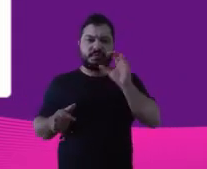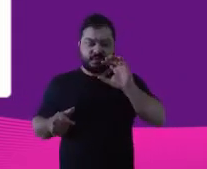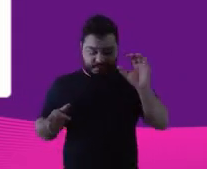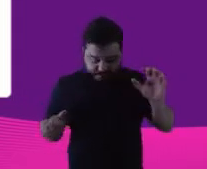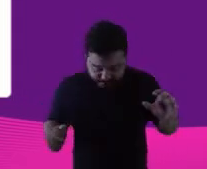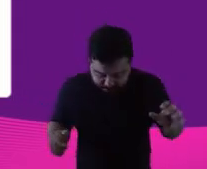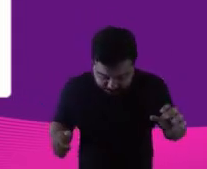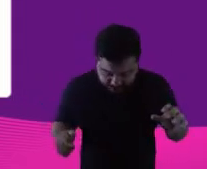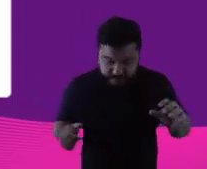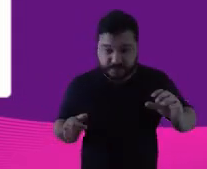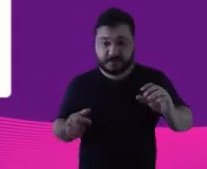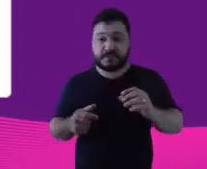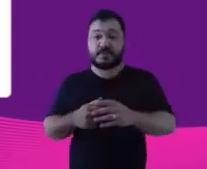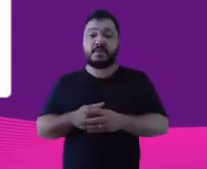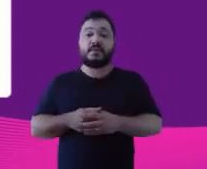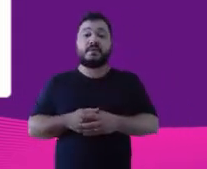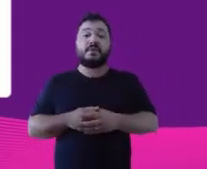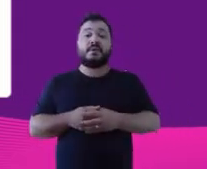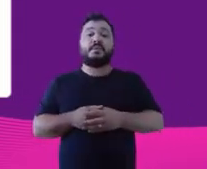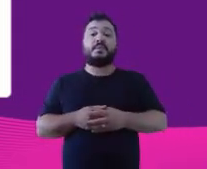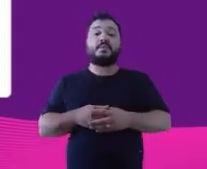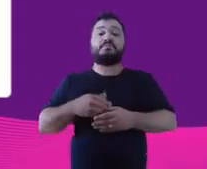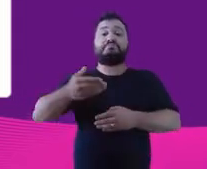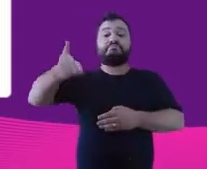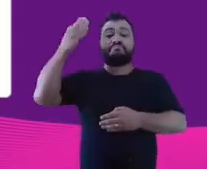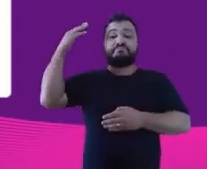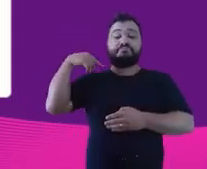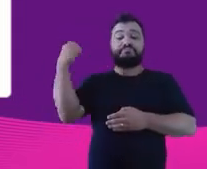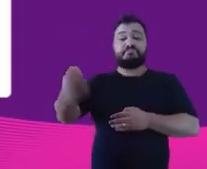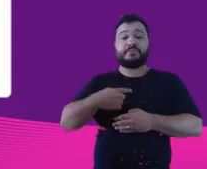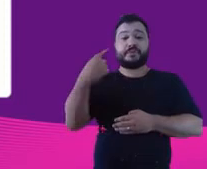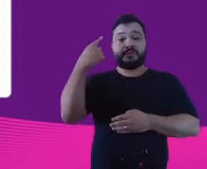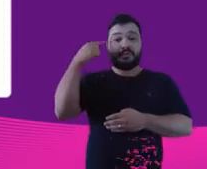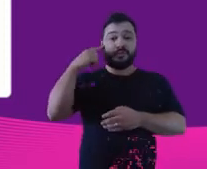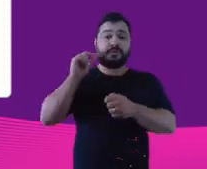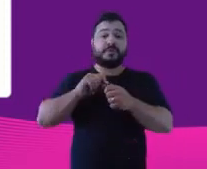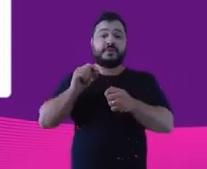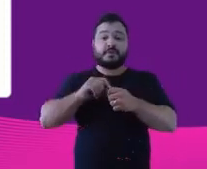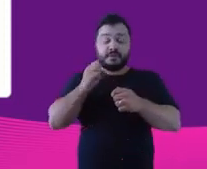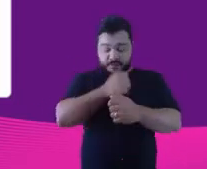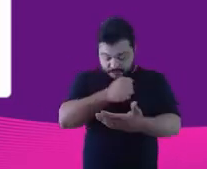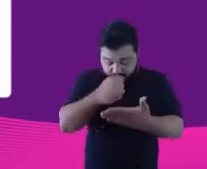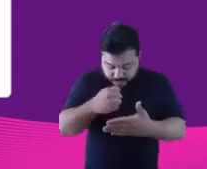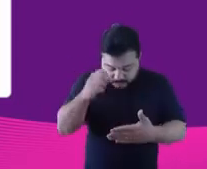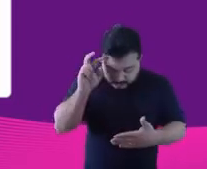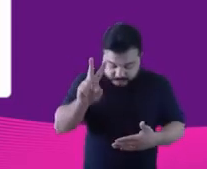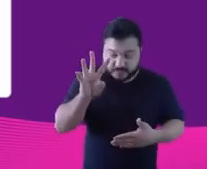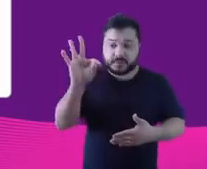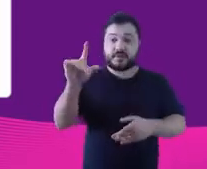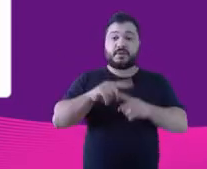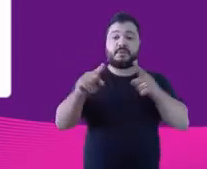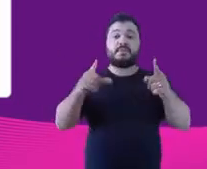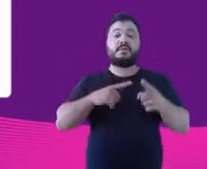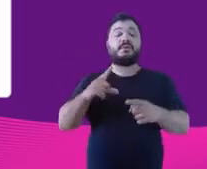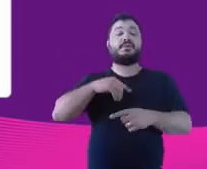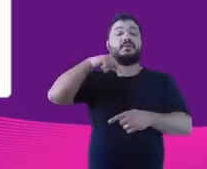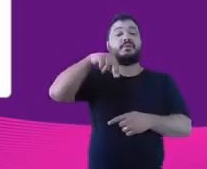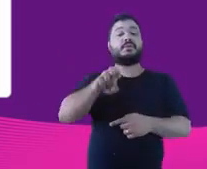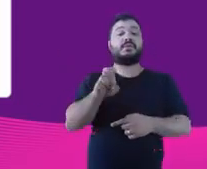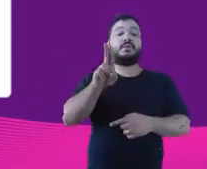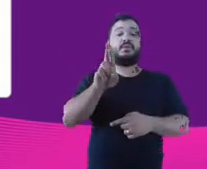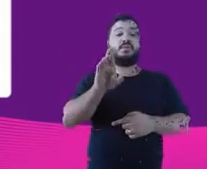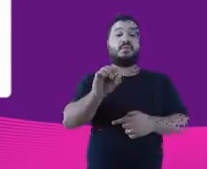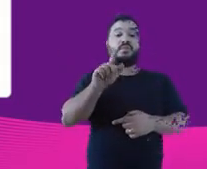né? Na época a gente até pensou em fazer o protocolo BTD, mas como ele tinha um certo grau de neuropatia,